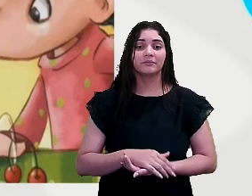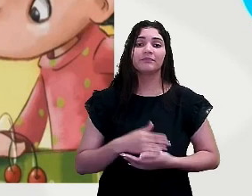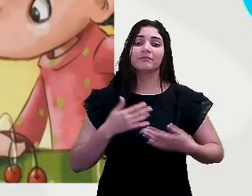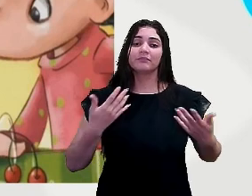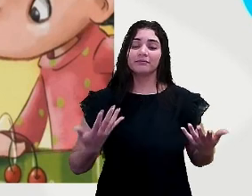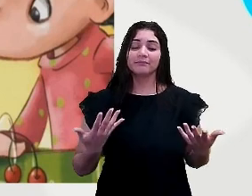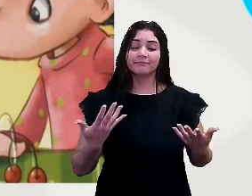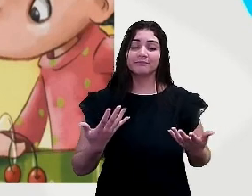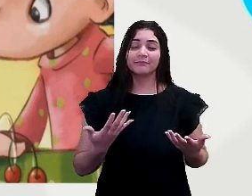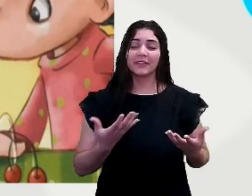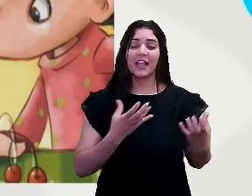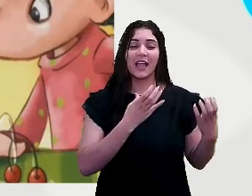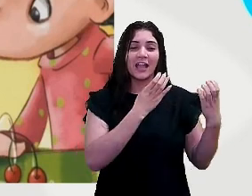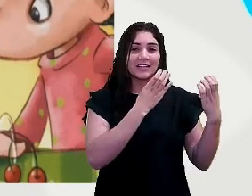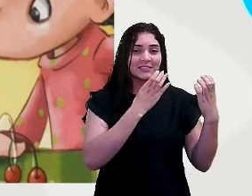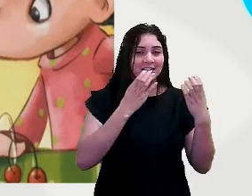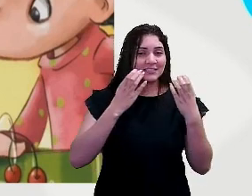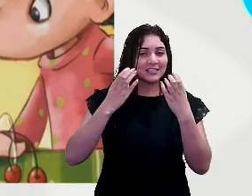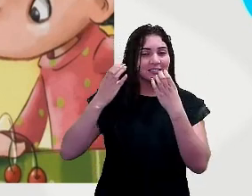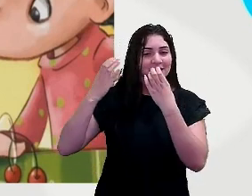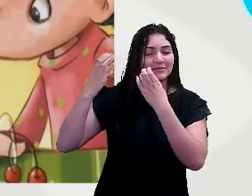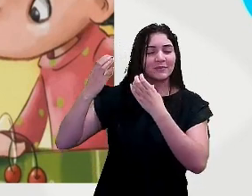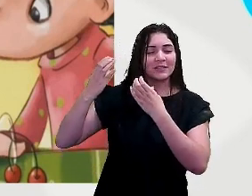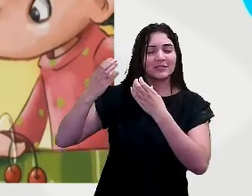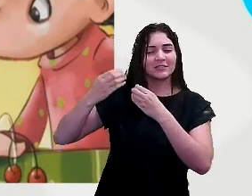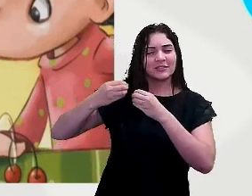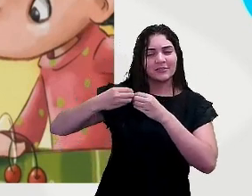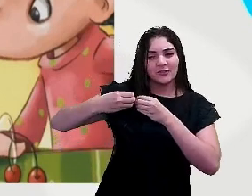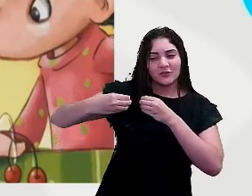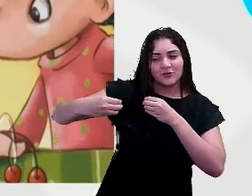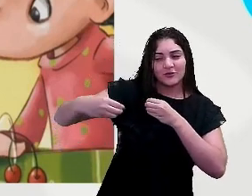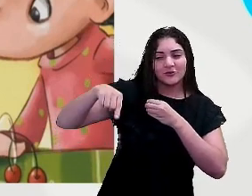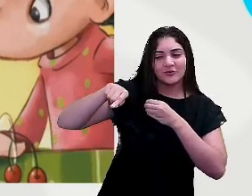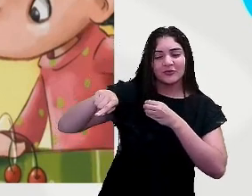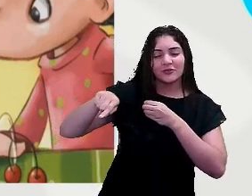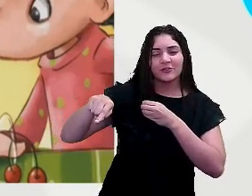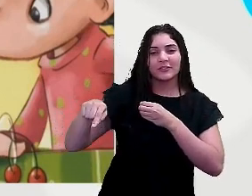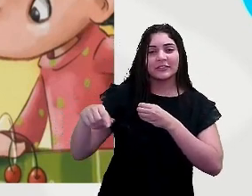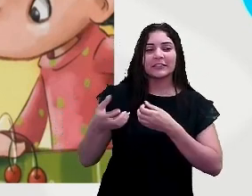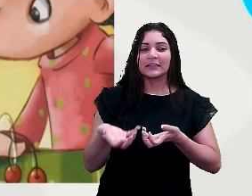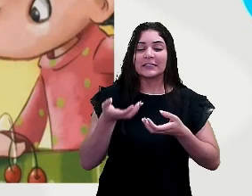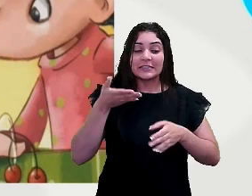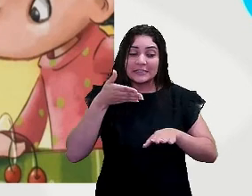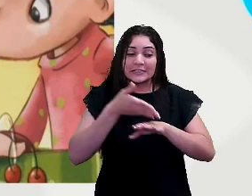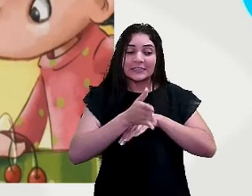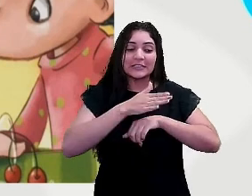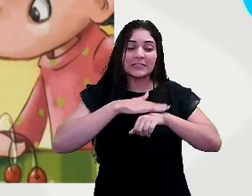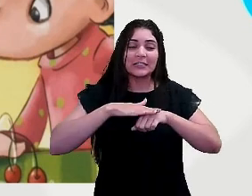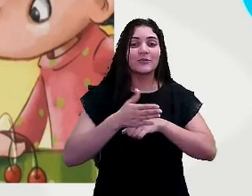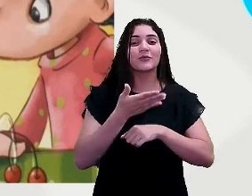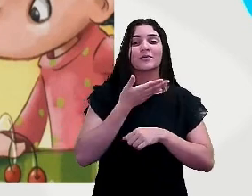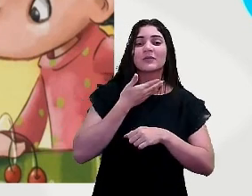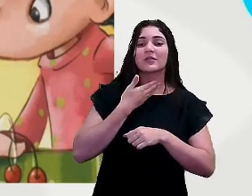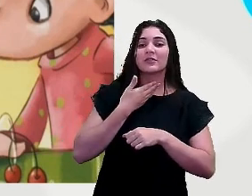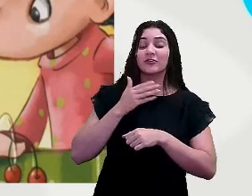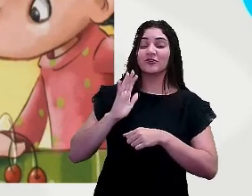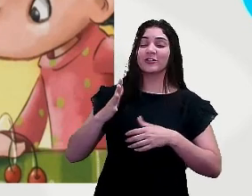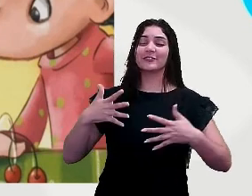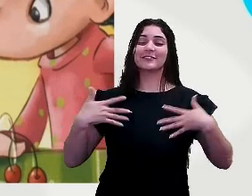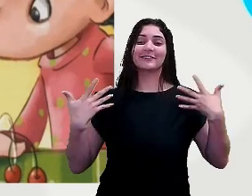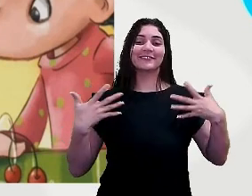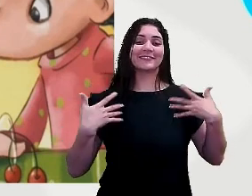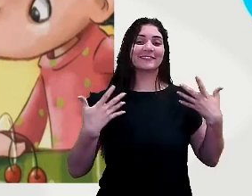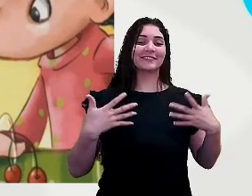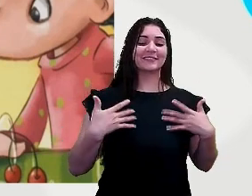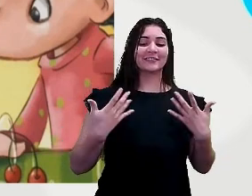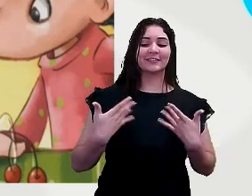Entretanto, a melancia, que estava um pouco afastada, quis entrar nesta conversa, que já ia animada.